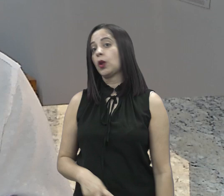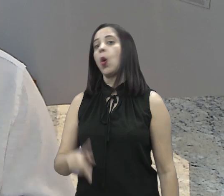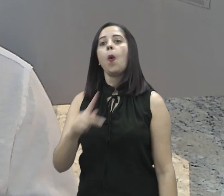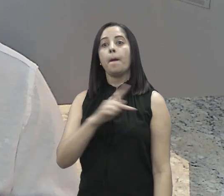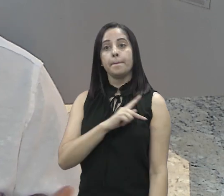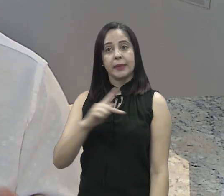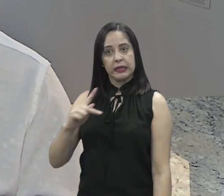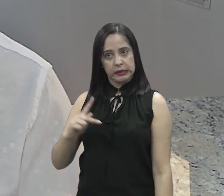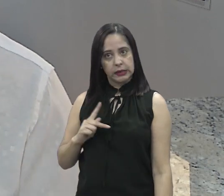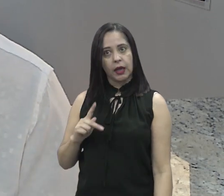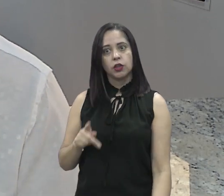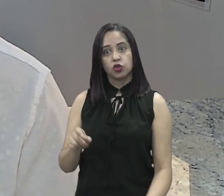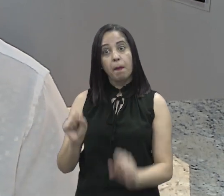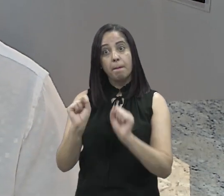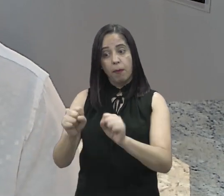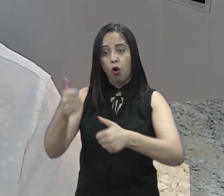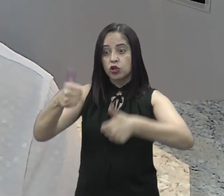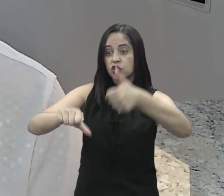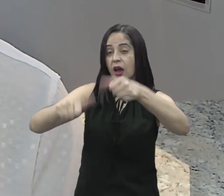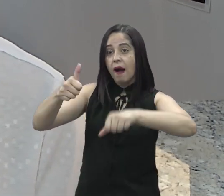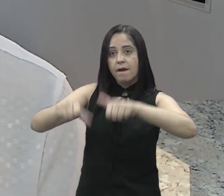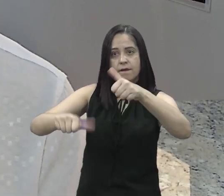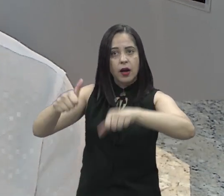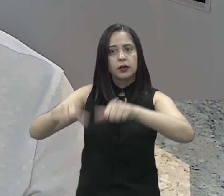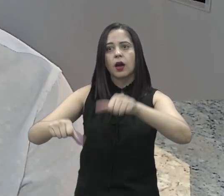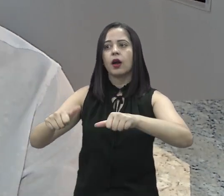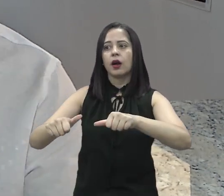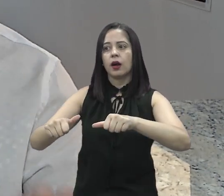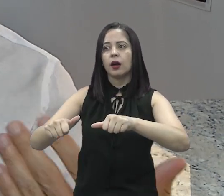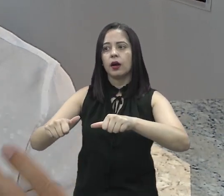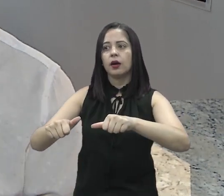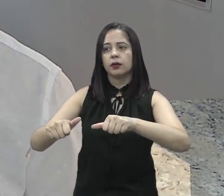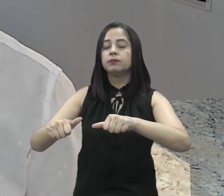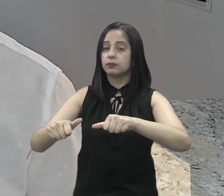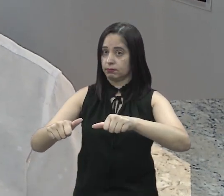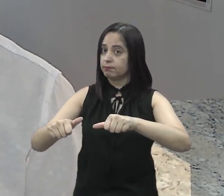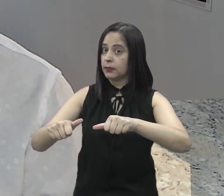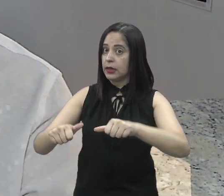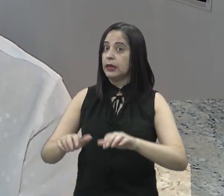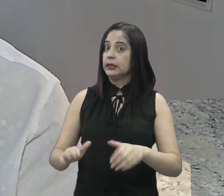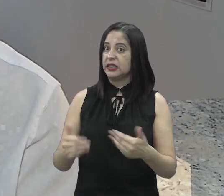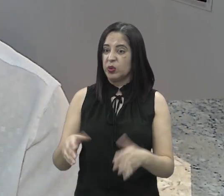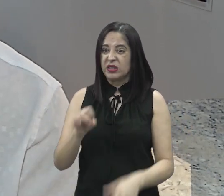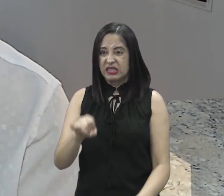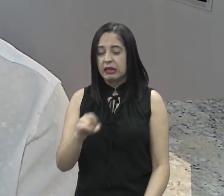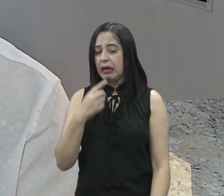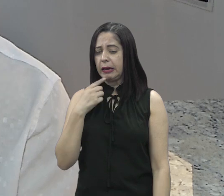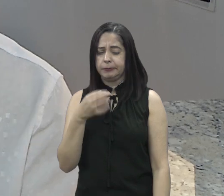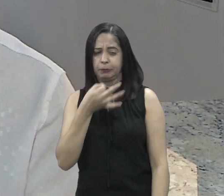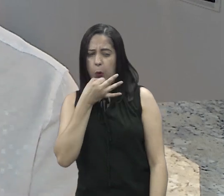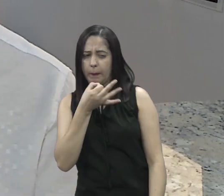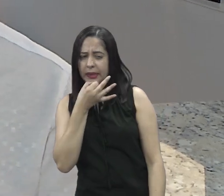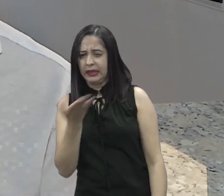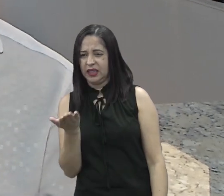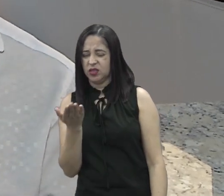O presidente ele tem essa prerrogativa de fazer essa avaliação também e chamar para ele sim a responsabilidade. Ele responde por isso também.